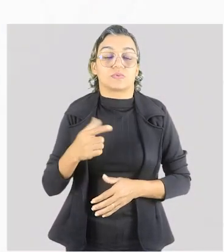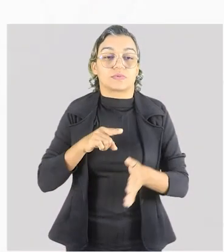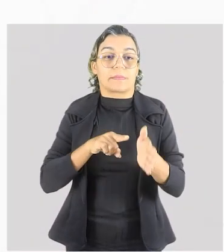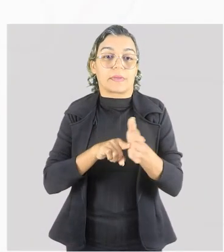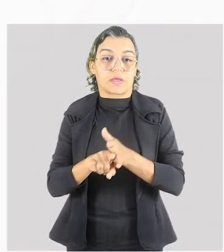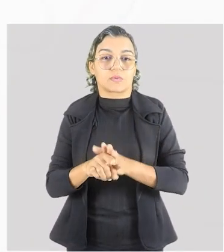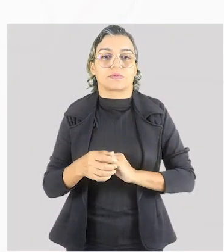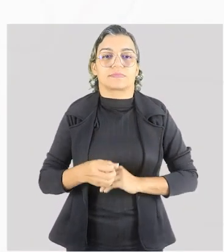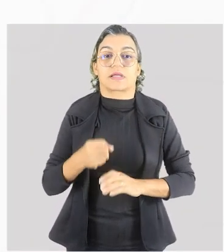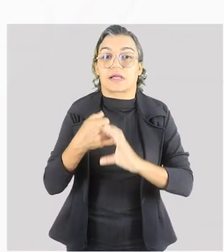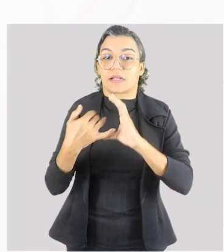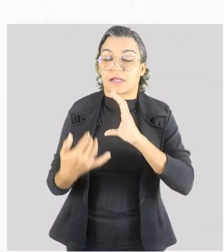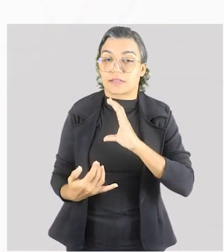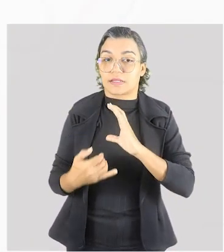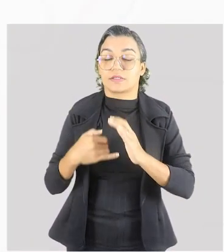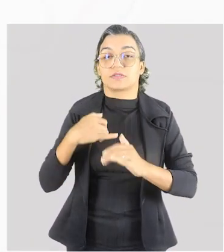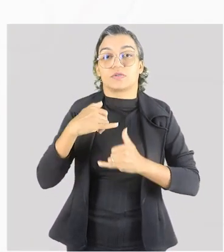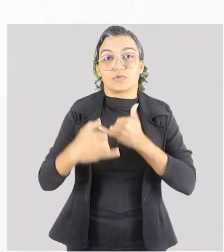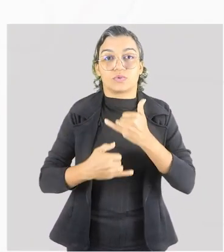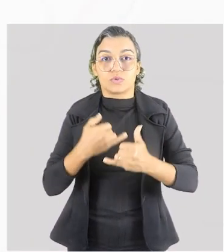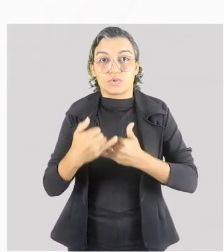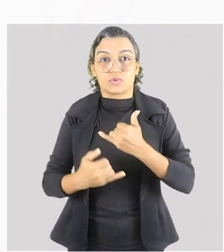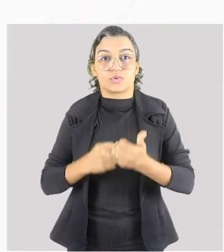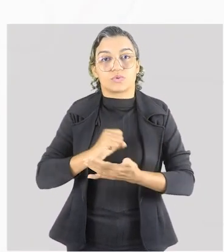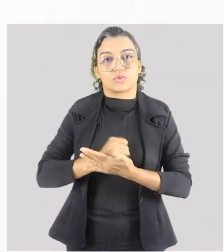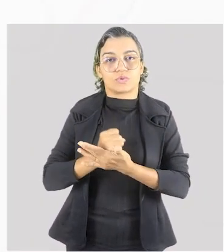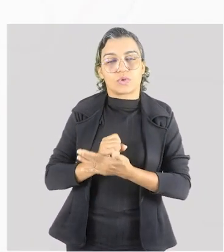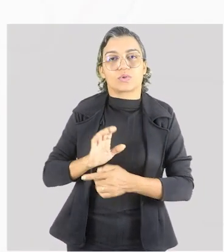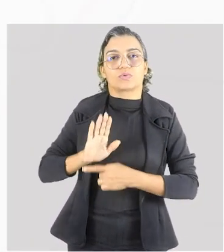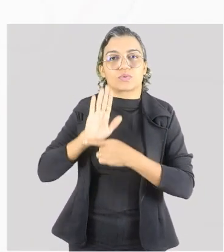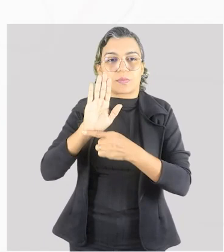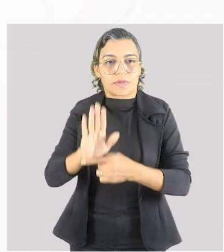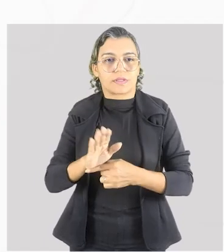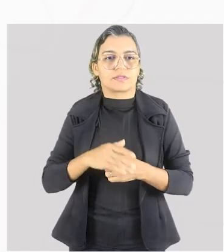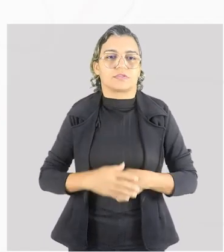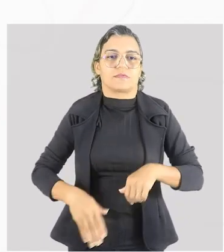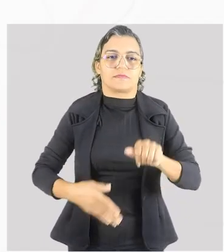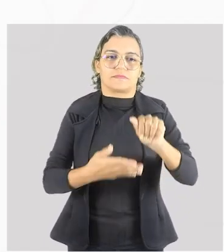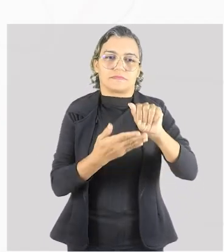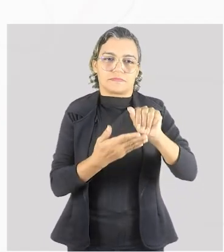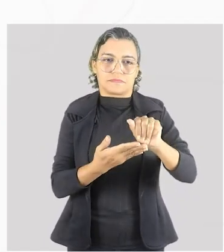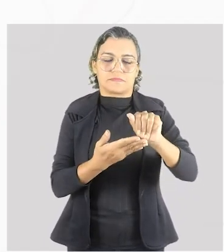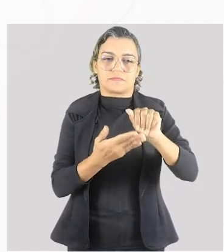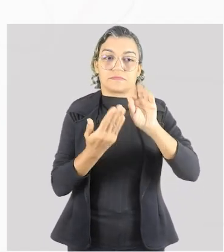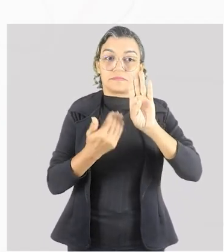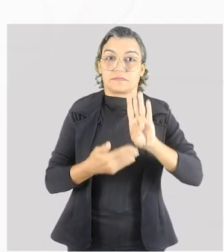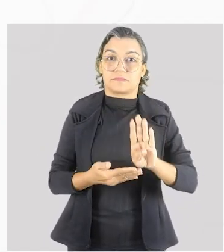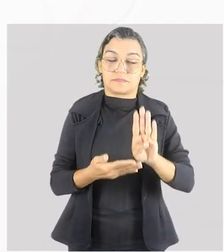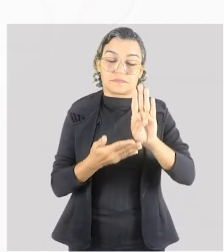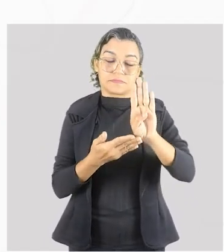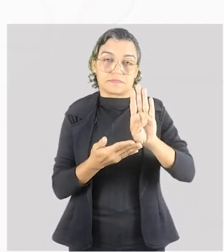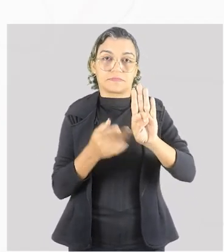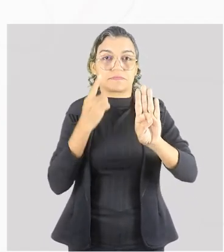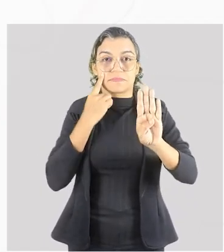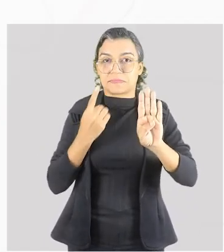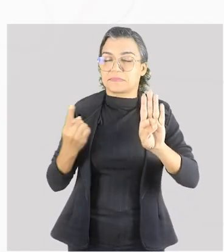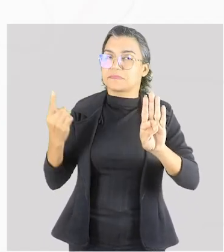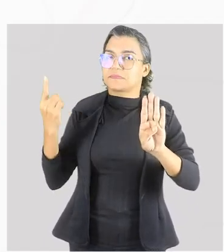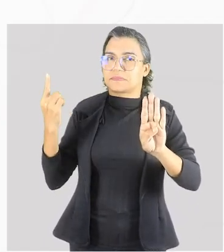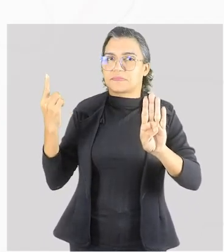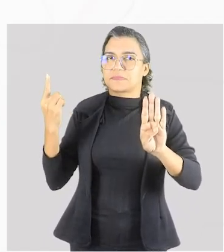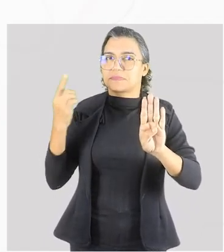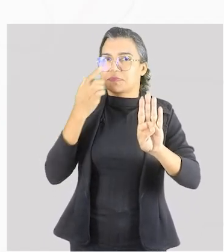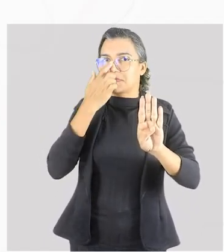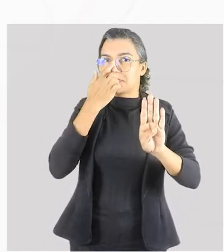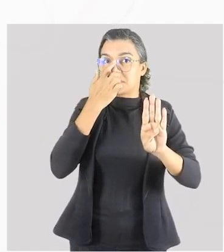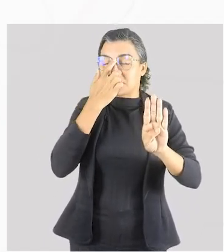É característica dos jogos cooperativos. Letra A, enfatizar a competição entre os participantes. Letra B, focar no trabalho